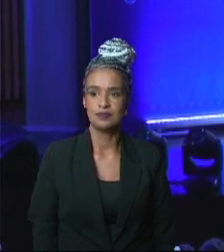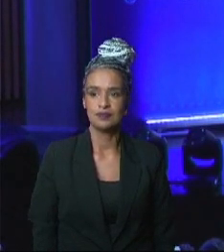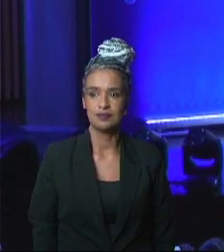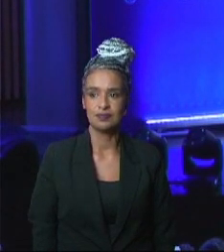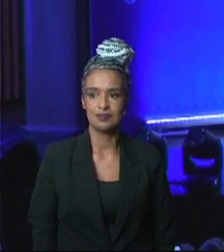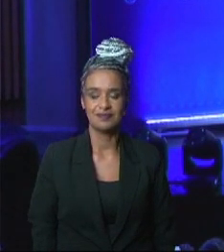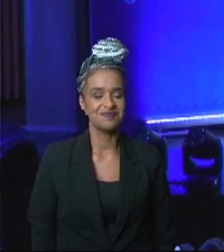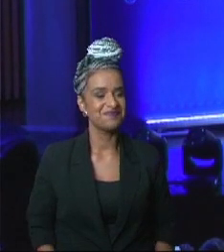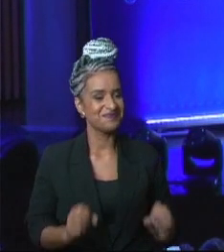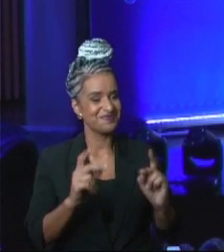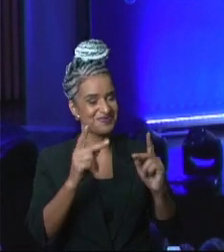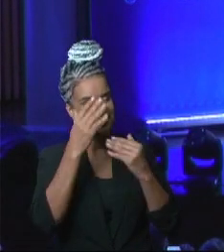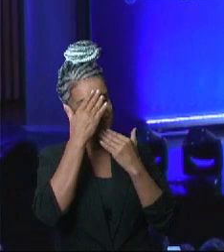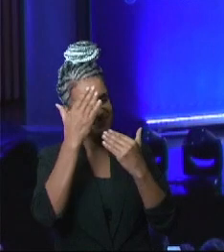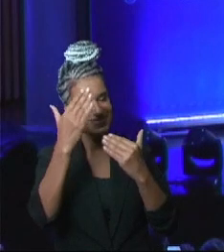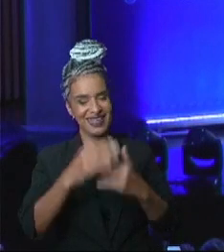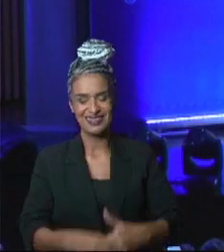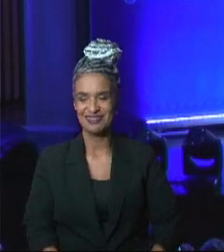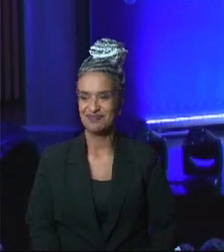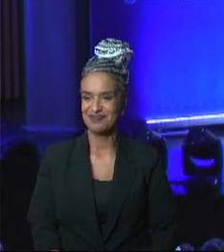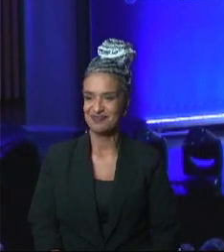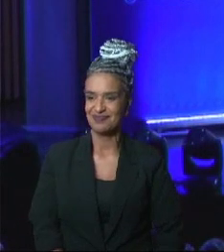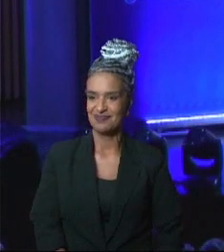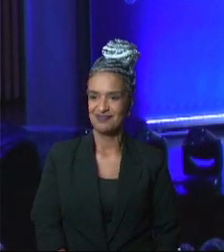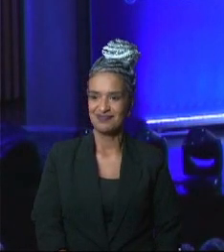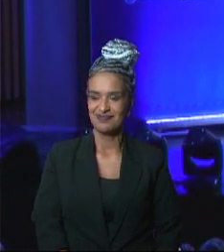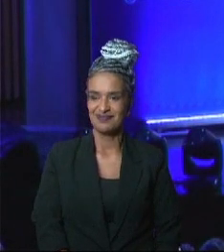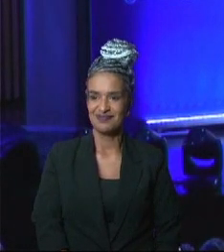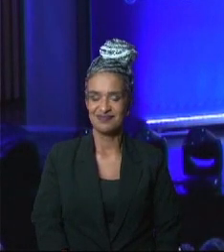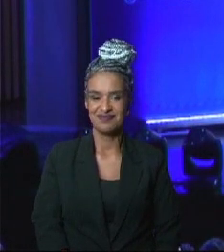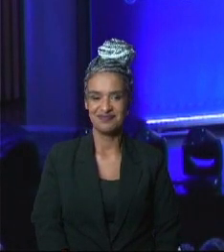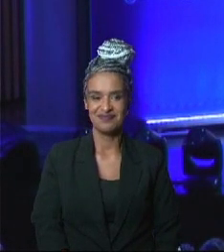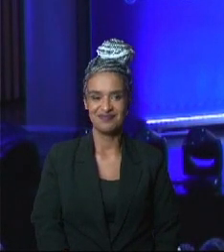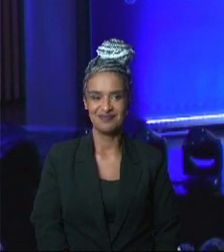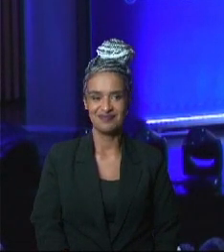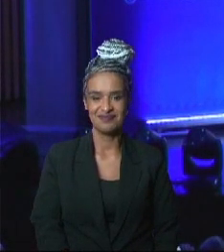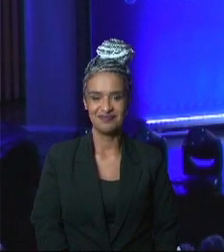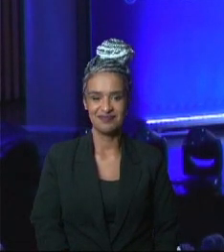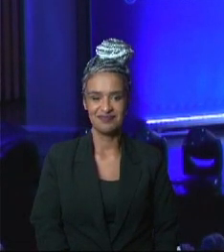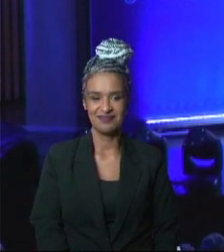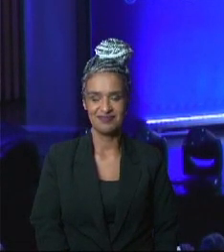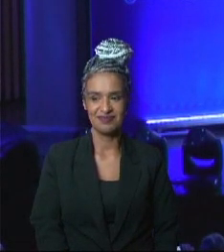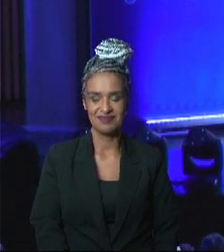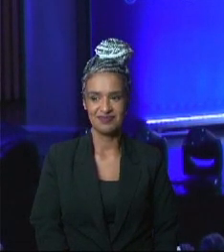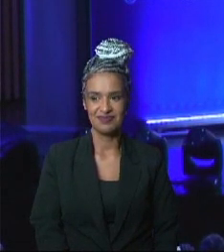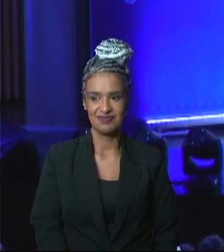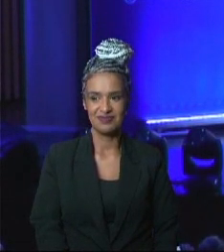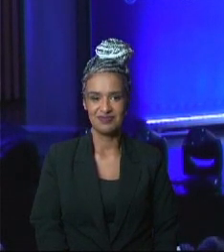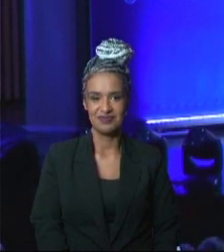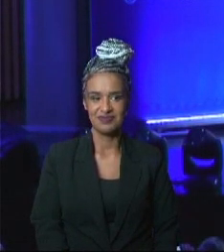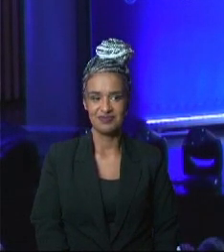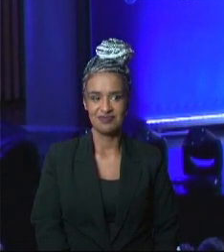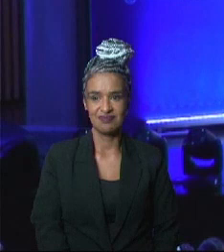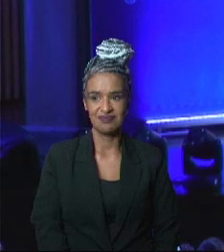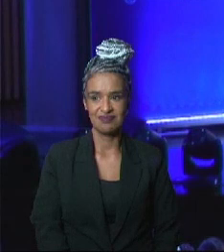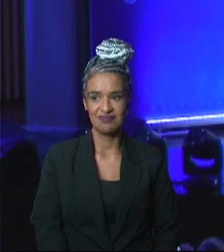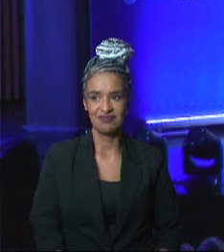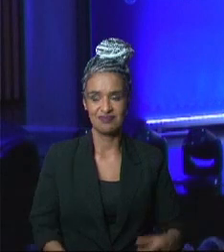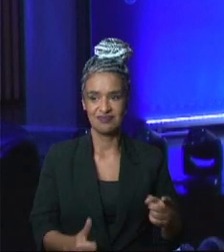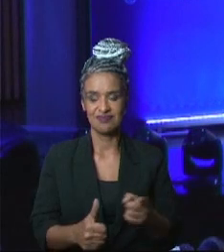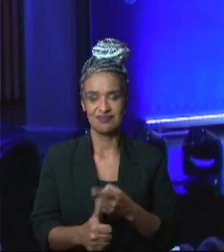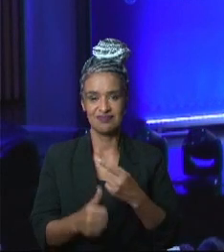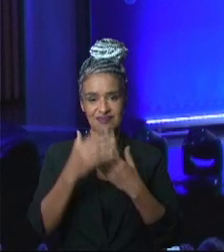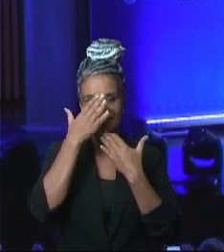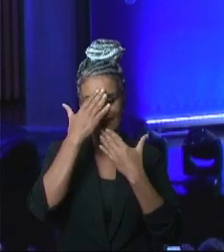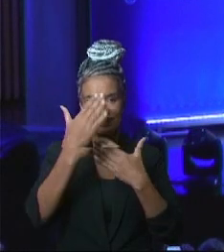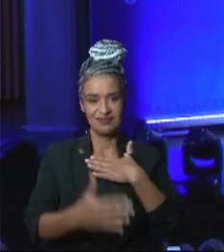Understood. Okay, thank you very much. First of all, muchas gracias. Primero, muy buenos días a todos. Realmente es un gran gusto estar aquí con